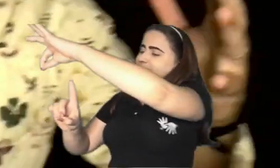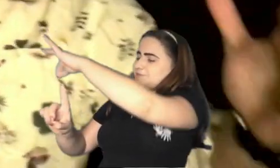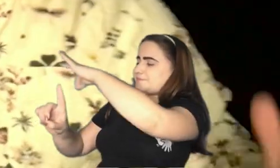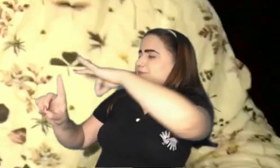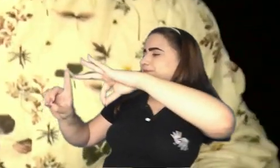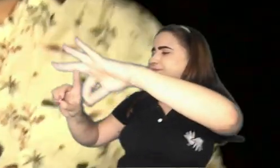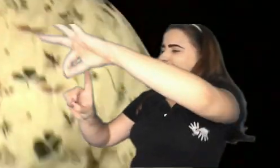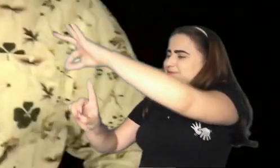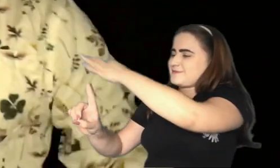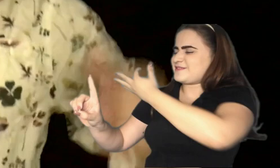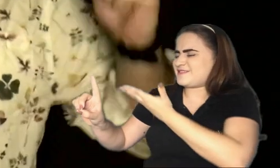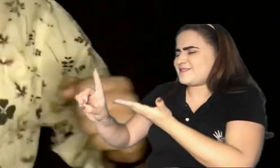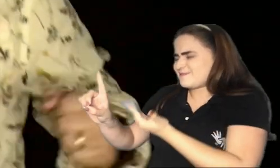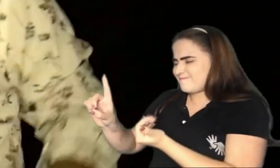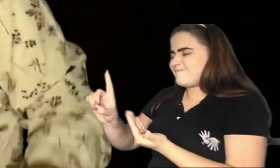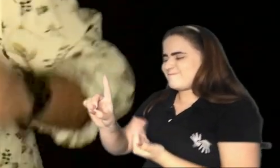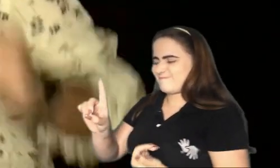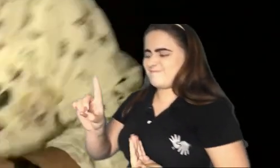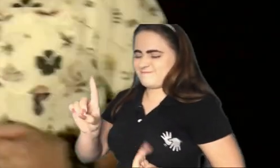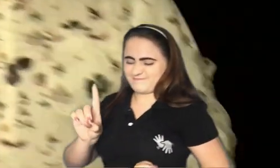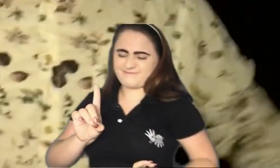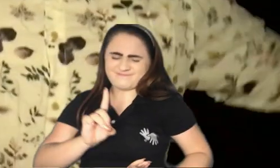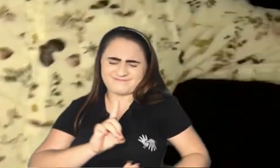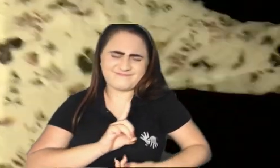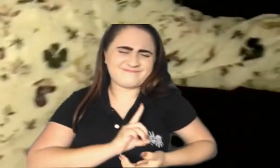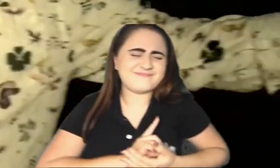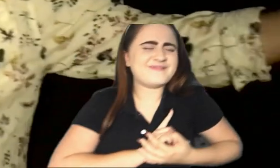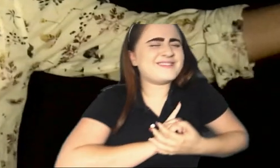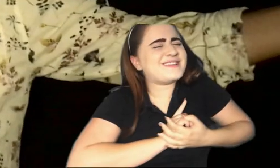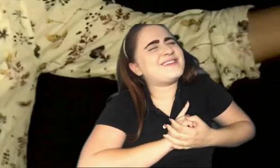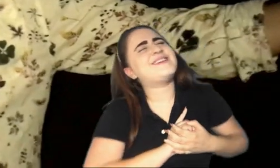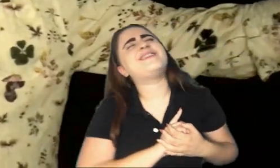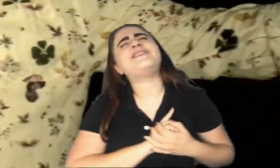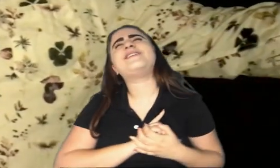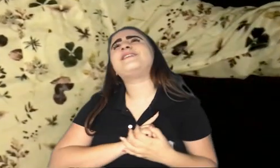Espírito vem, Espírito vem, Espírito Santo.